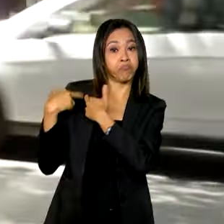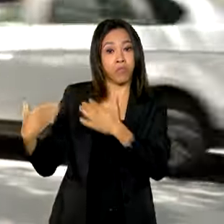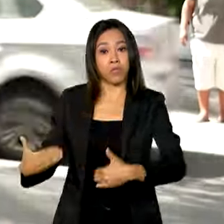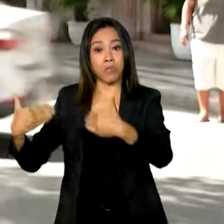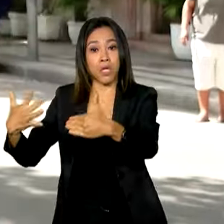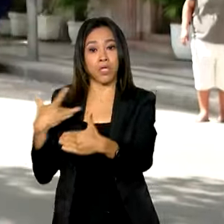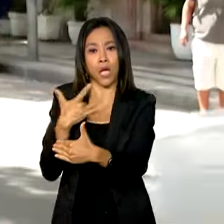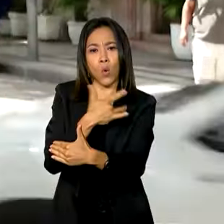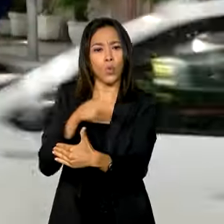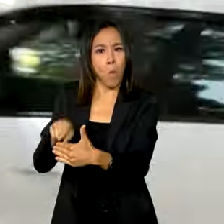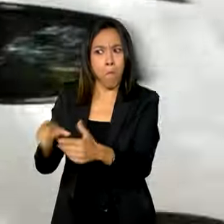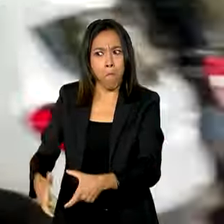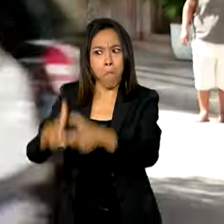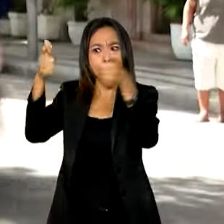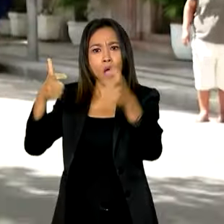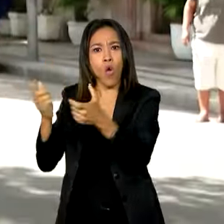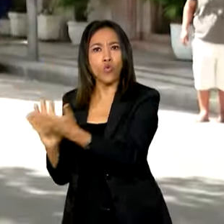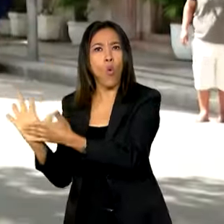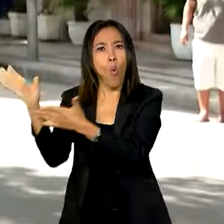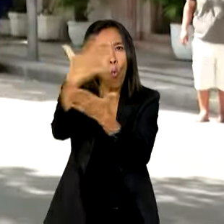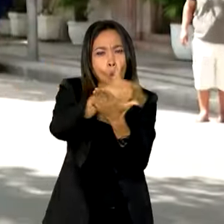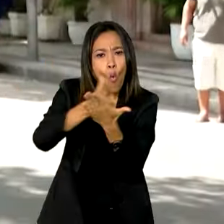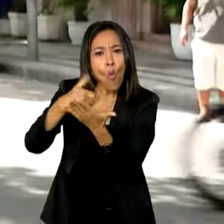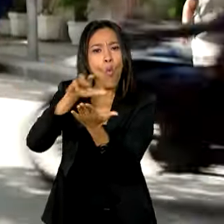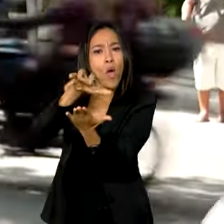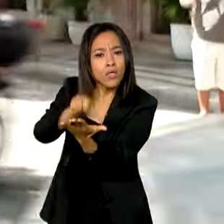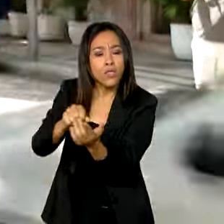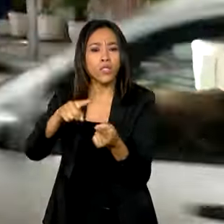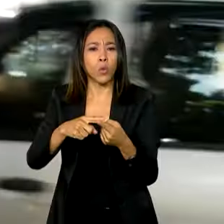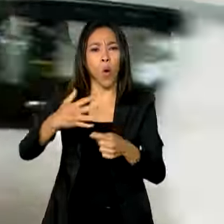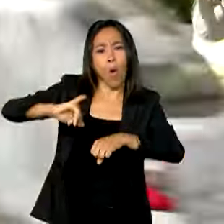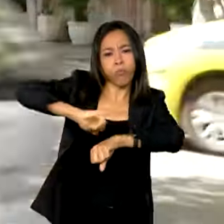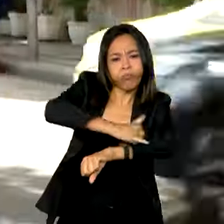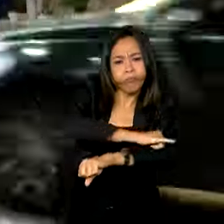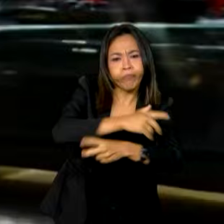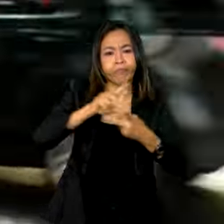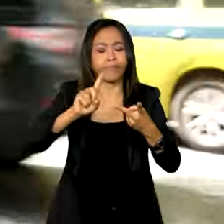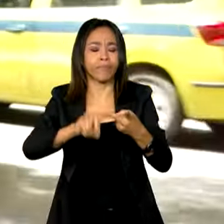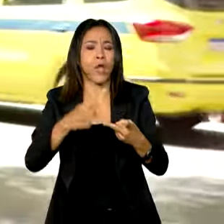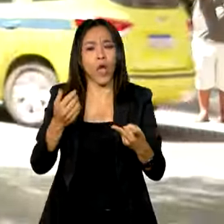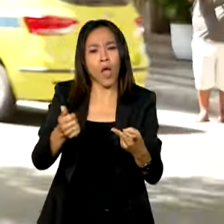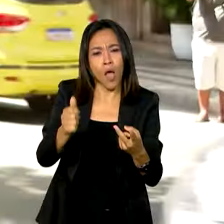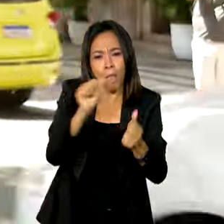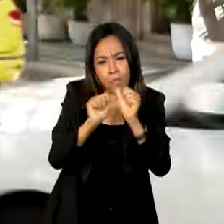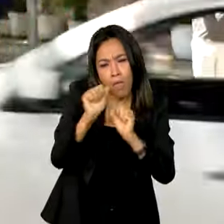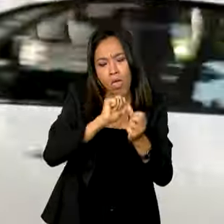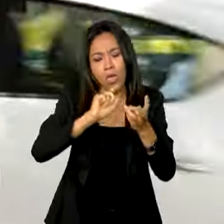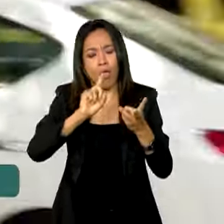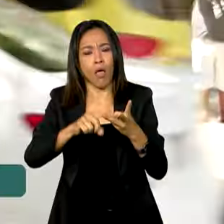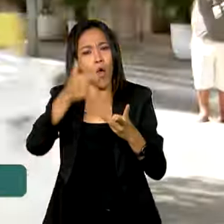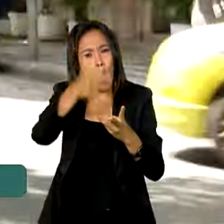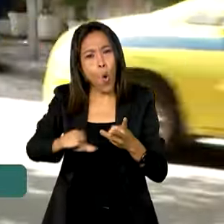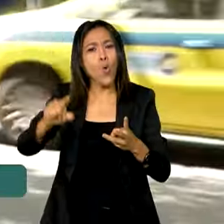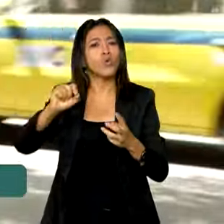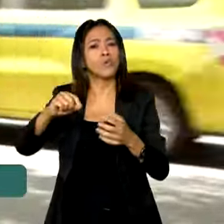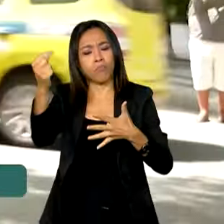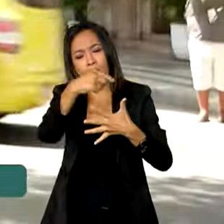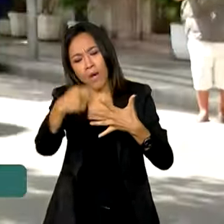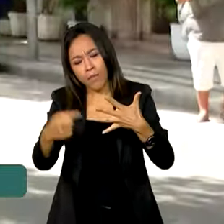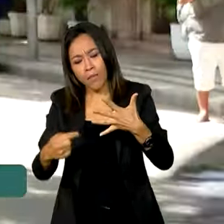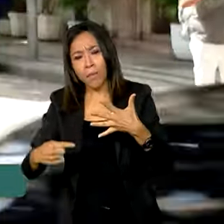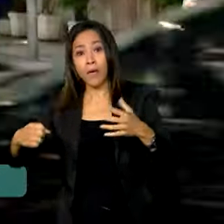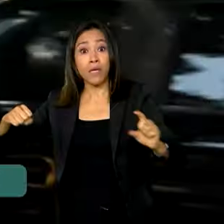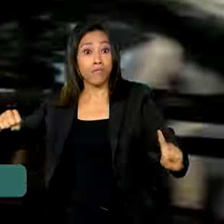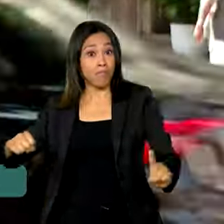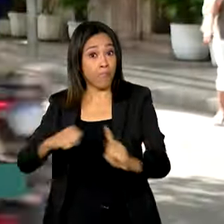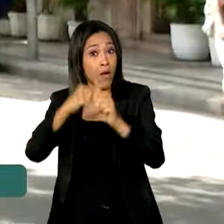e levanta informações sobre excesso de peso, hábitos alimentares, uso de álcool e outros fatores que impactam na saúde das